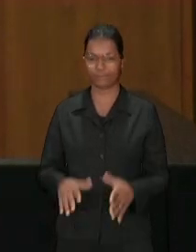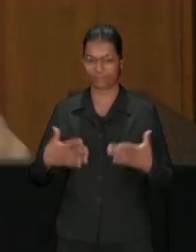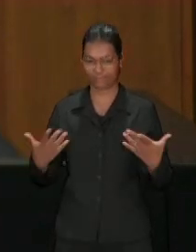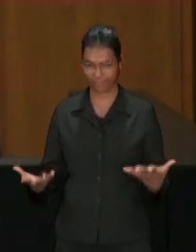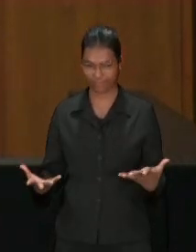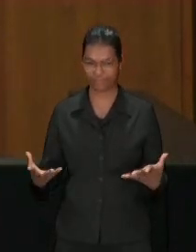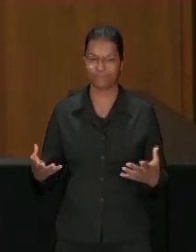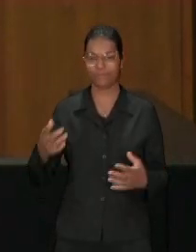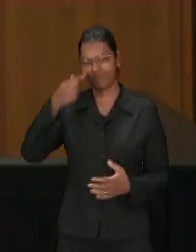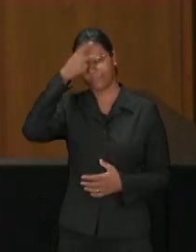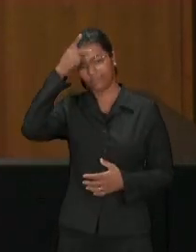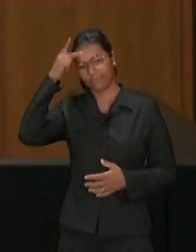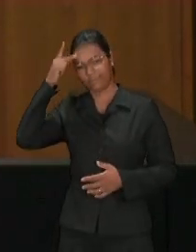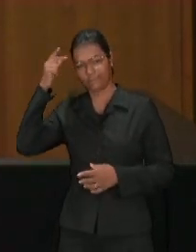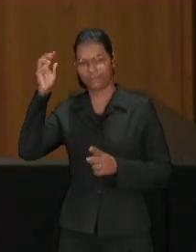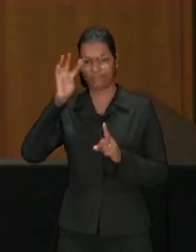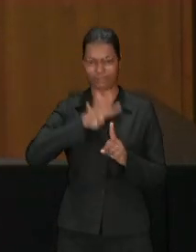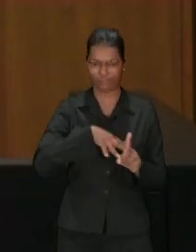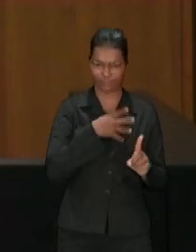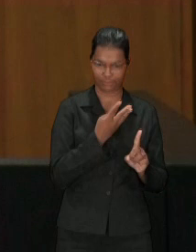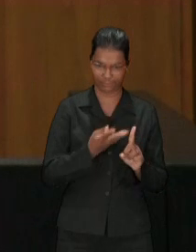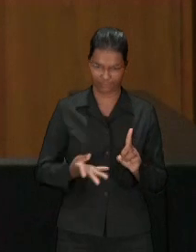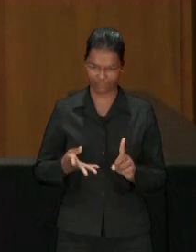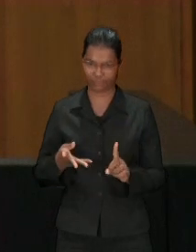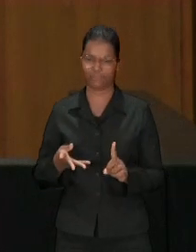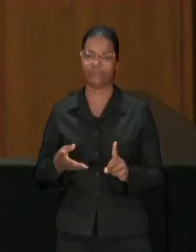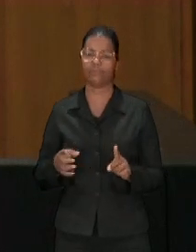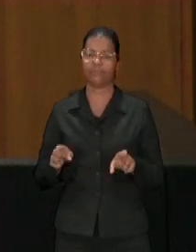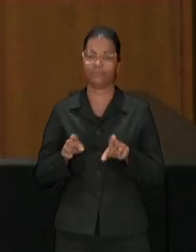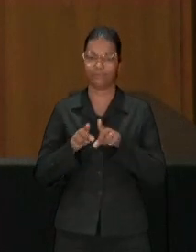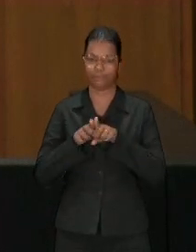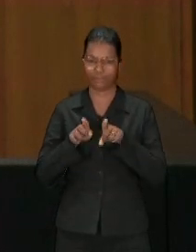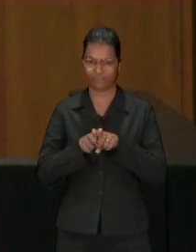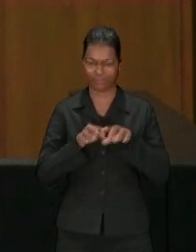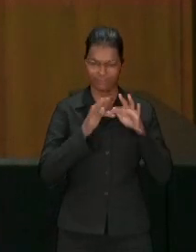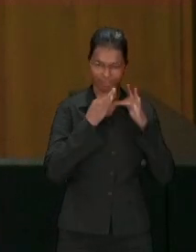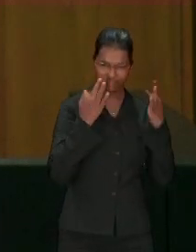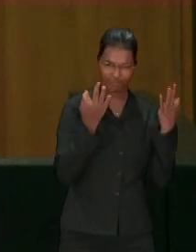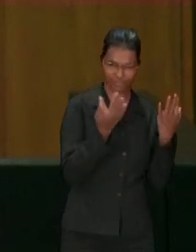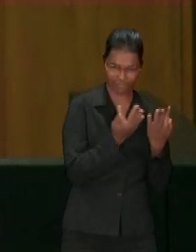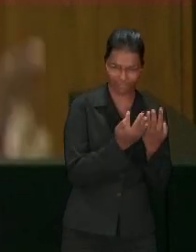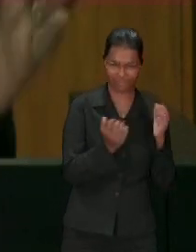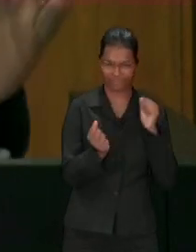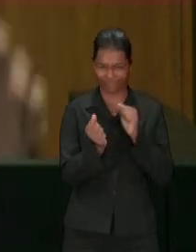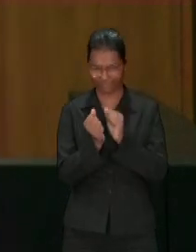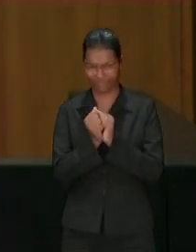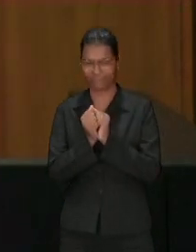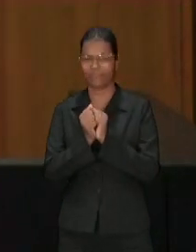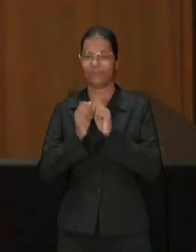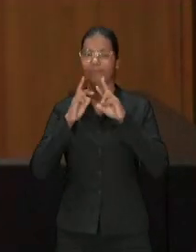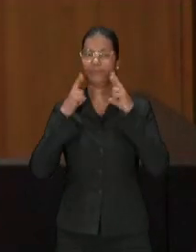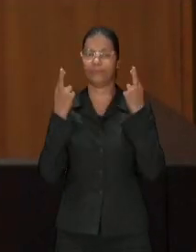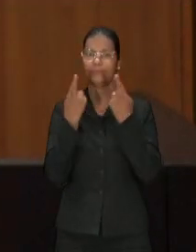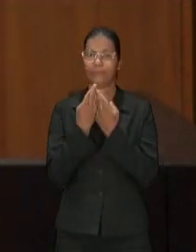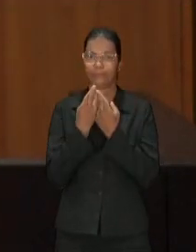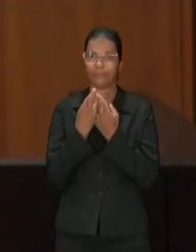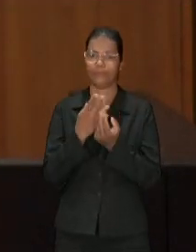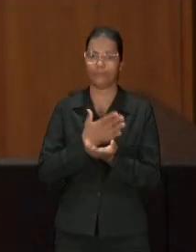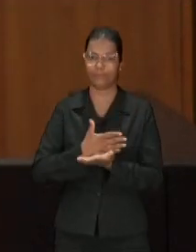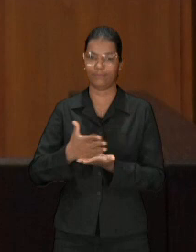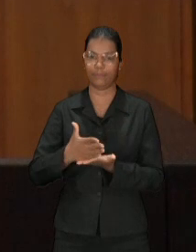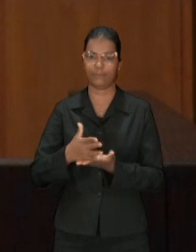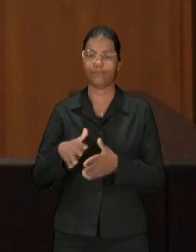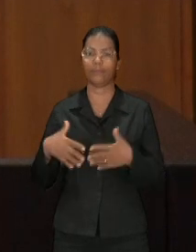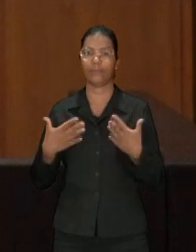homenageados e familiares que gentilmente compareceram para esta sessão especial. Para o seu pronunciamento,